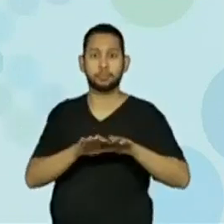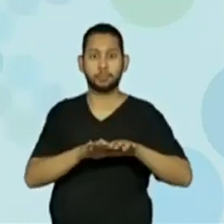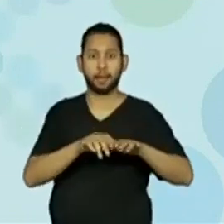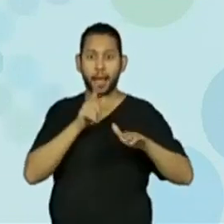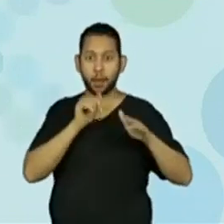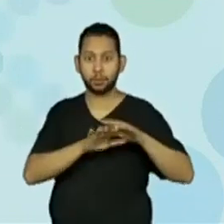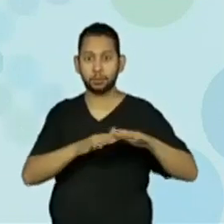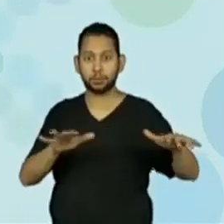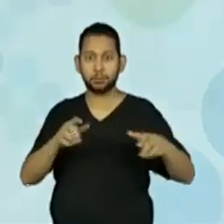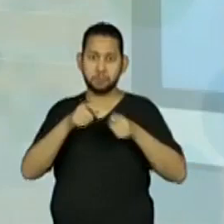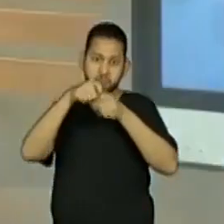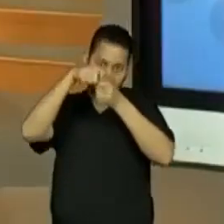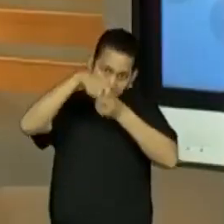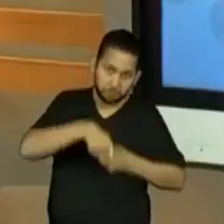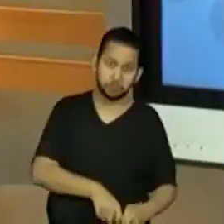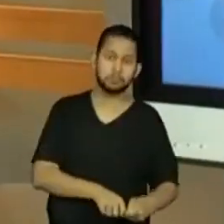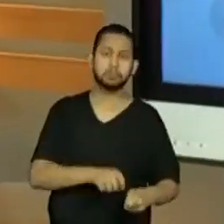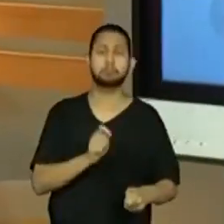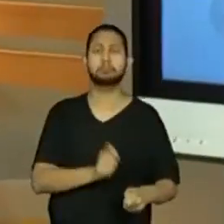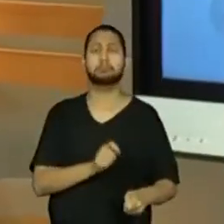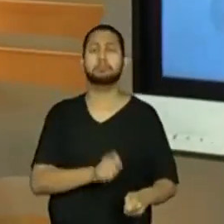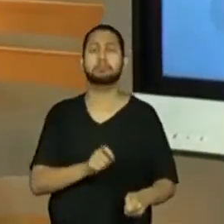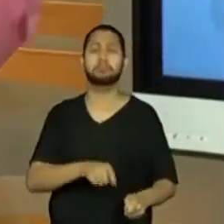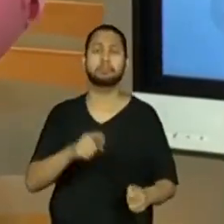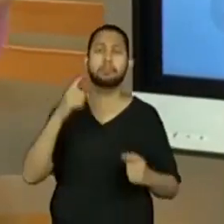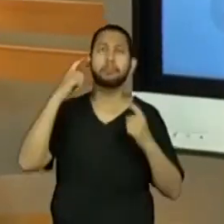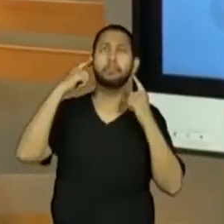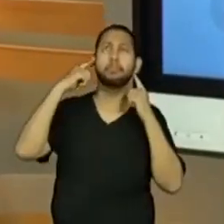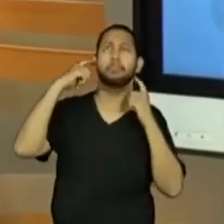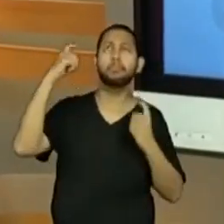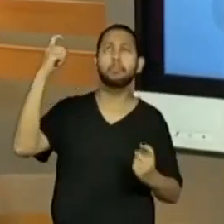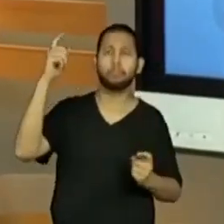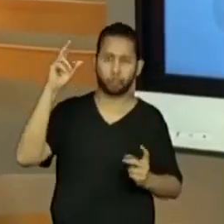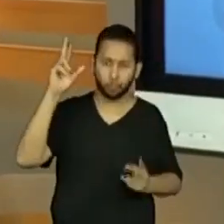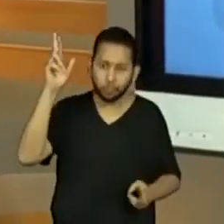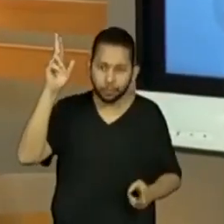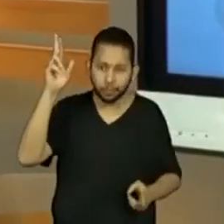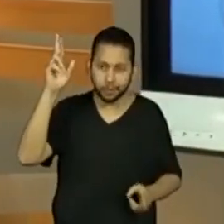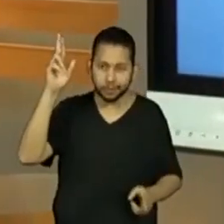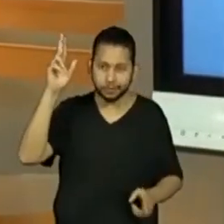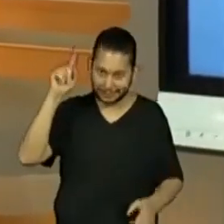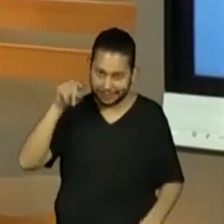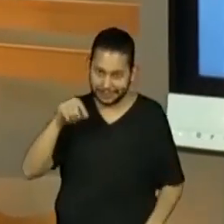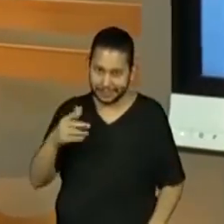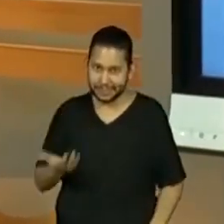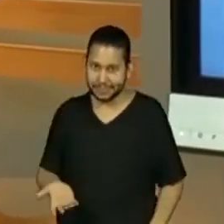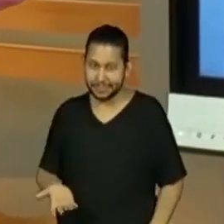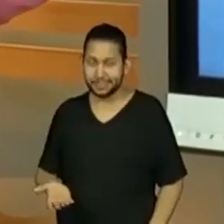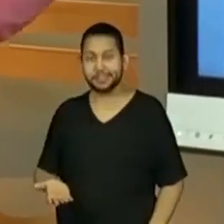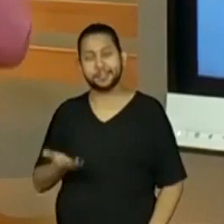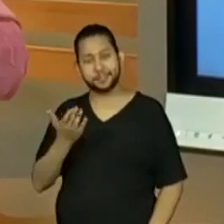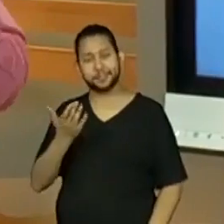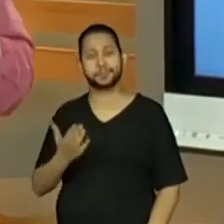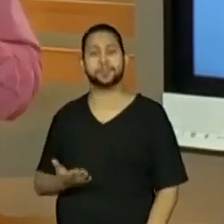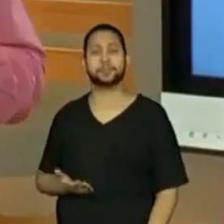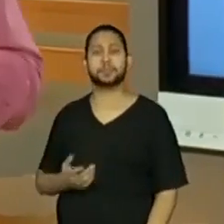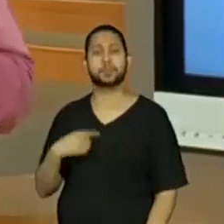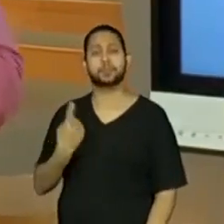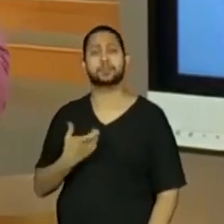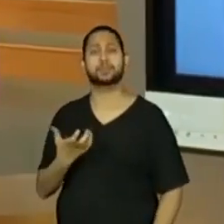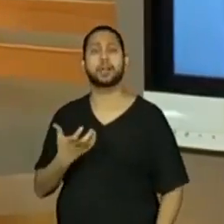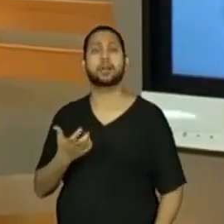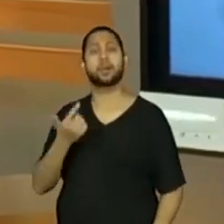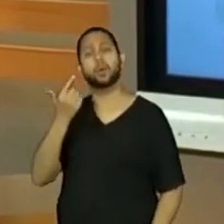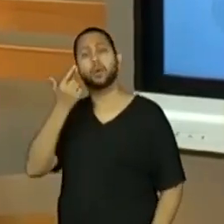produzidos na água e no ar são iguais? Então, nós vamos fazer